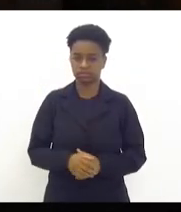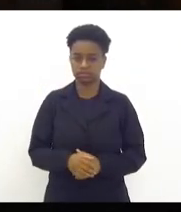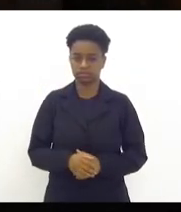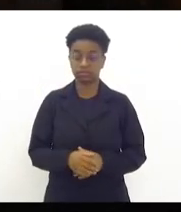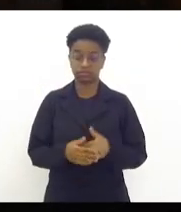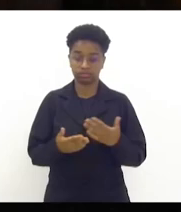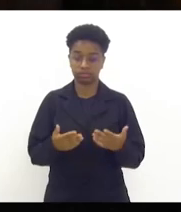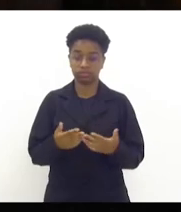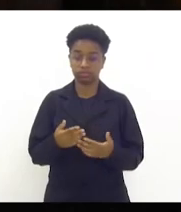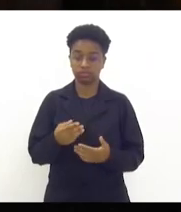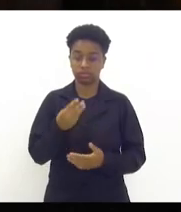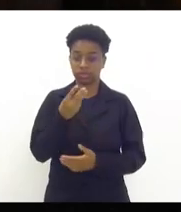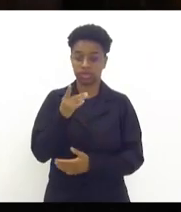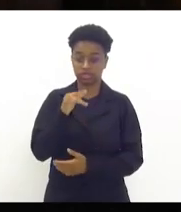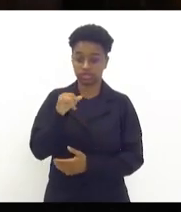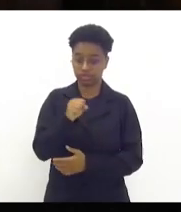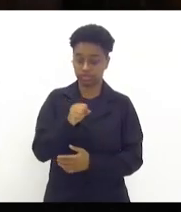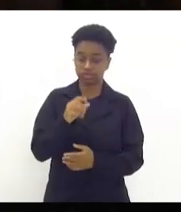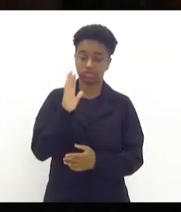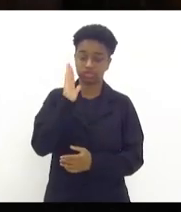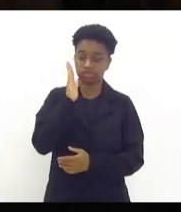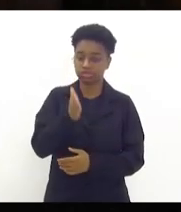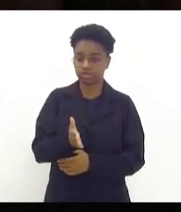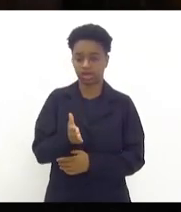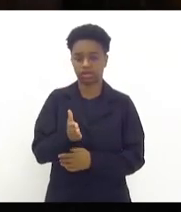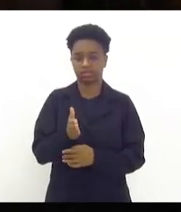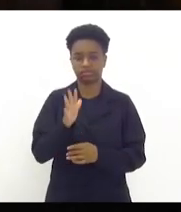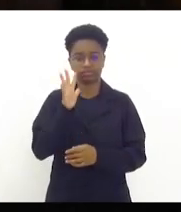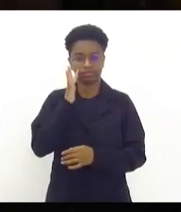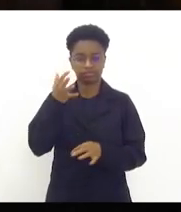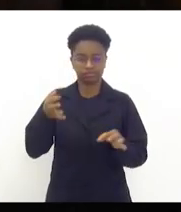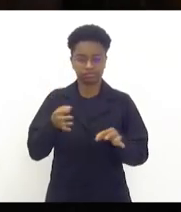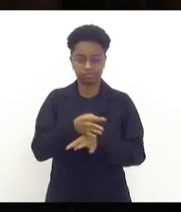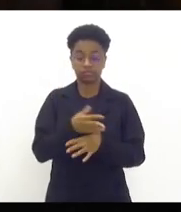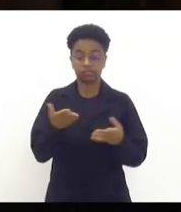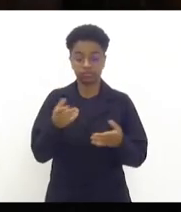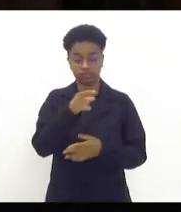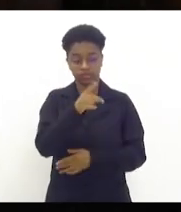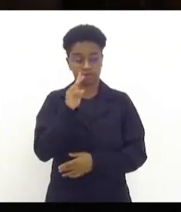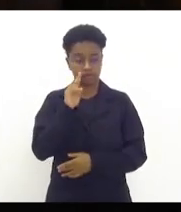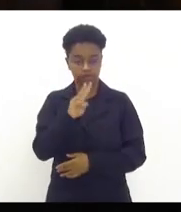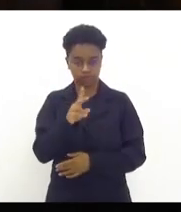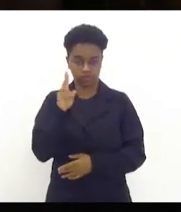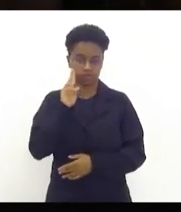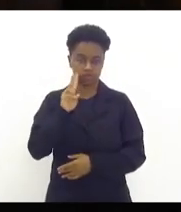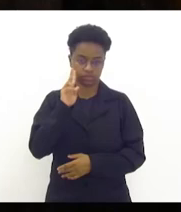72 horas. E o senhor foi testemunha ocular da história.